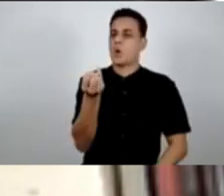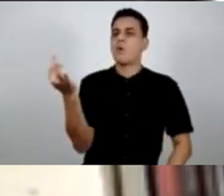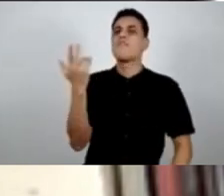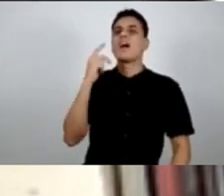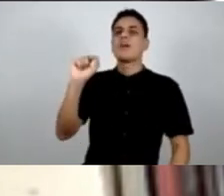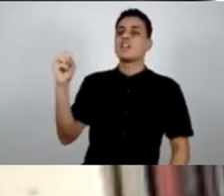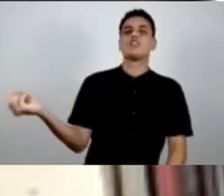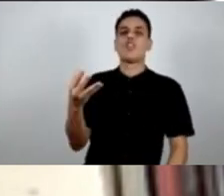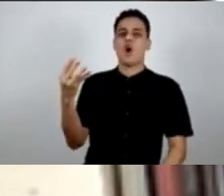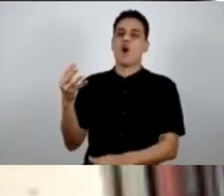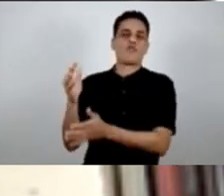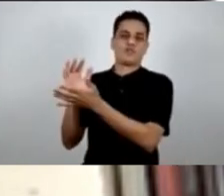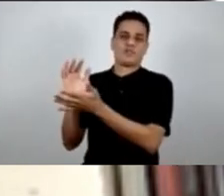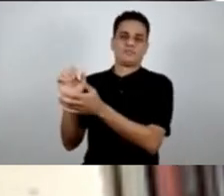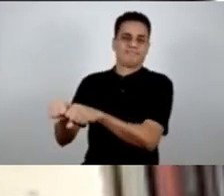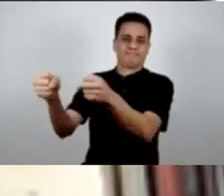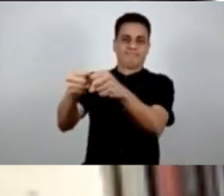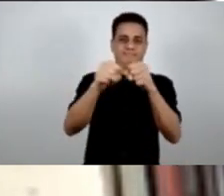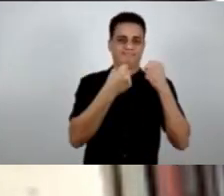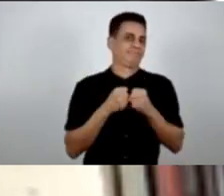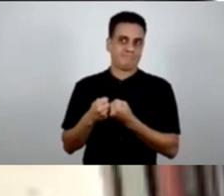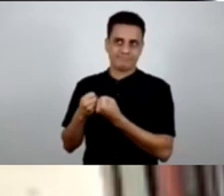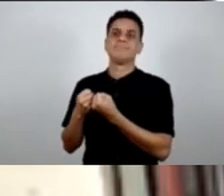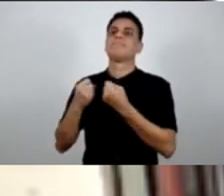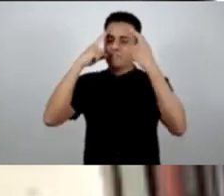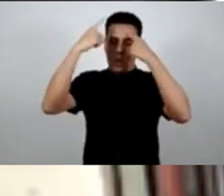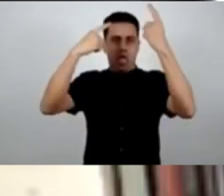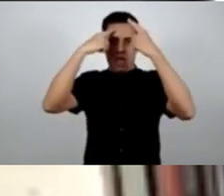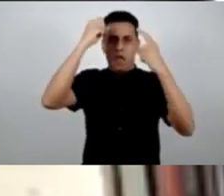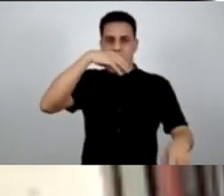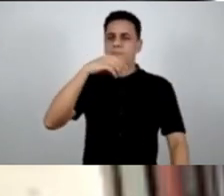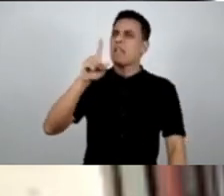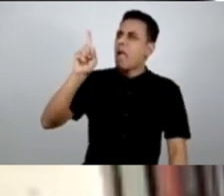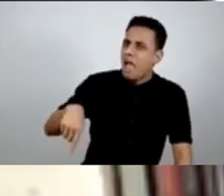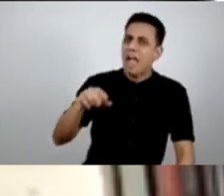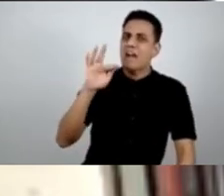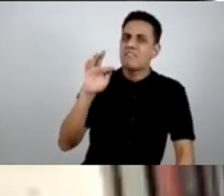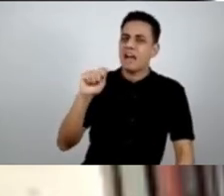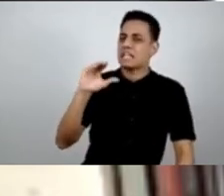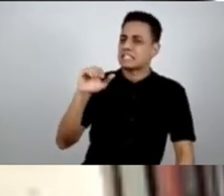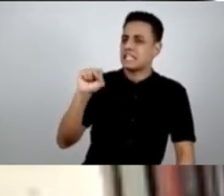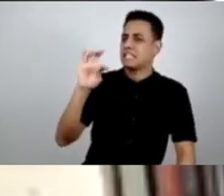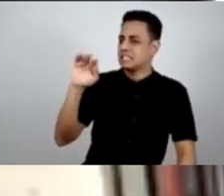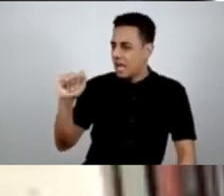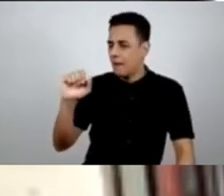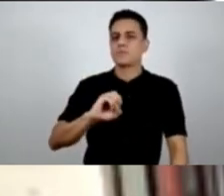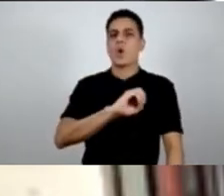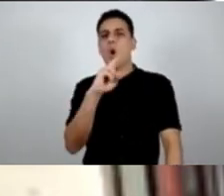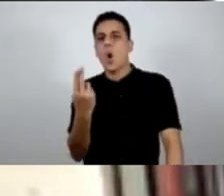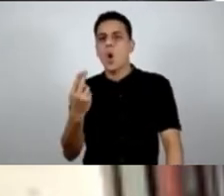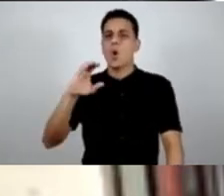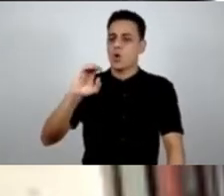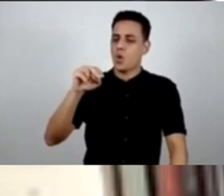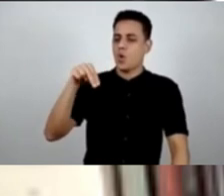é? Novos bárbaros são... Eles nem chegam a ser fascistas ou conservadores, porque eles não têm doutrina,